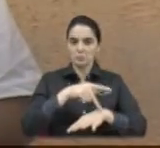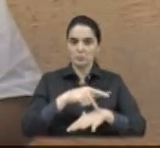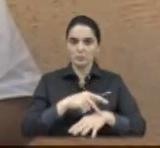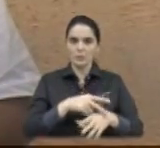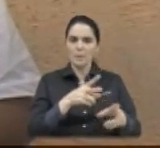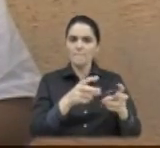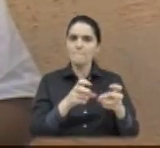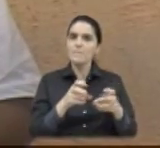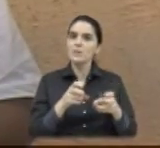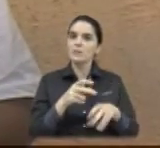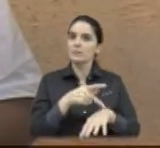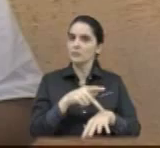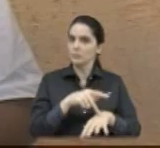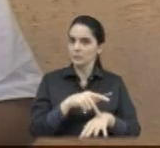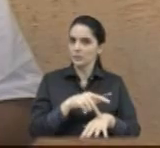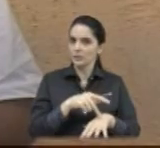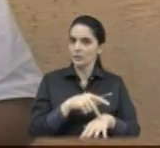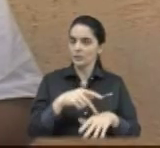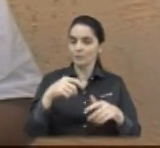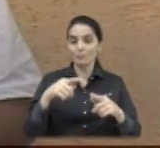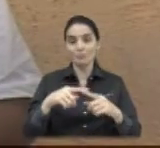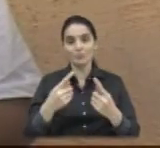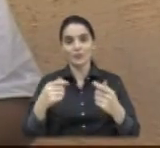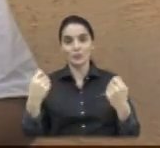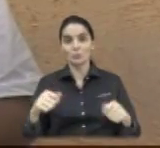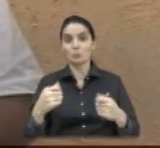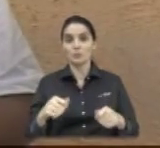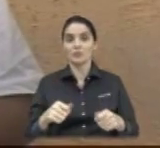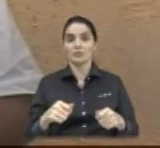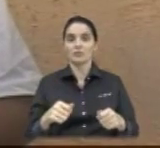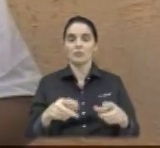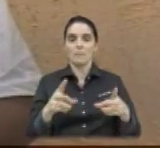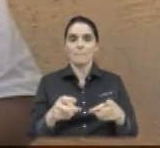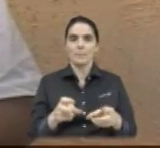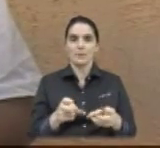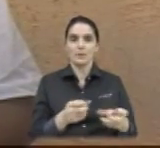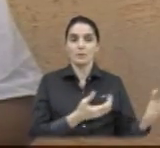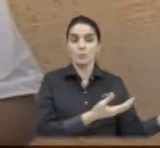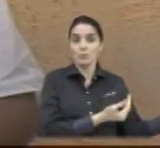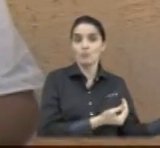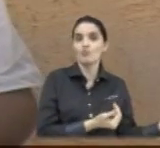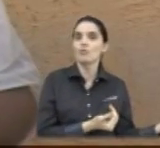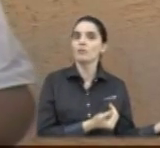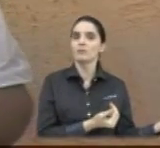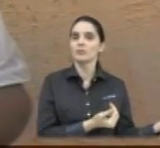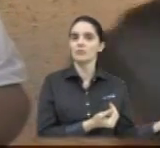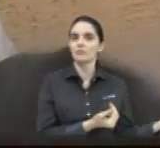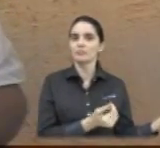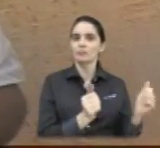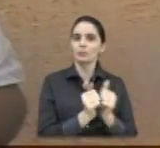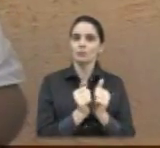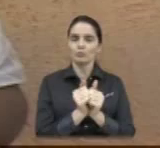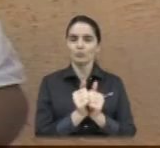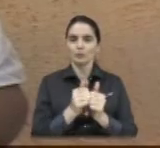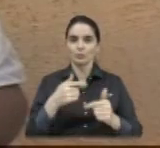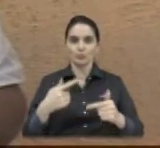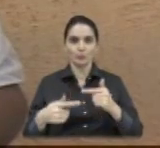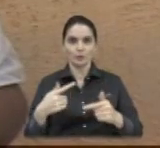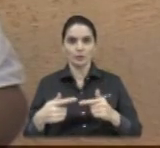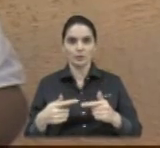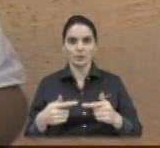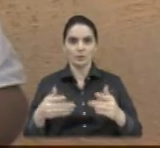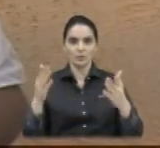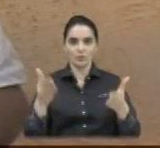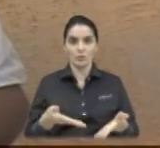sem citar a juventude com o protagonista da transformação é de se preservar nossa memória e onde nosso pensamento que ganhou as redes